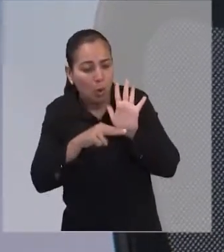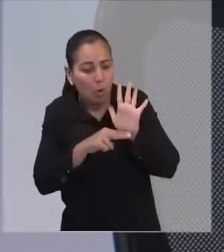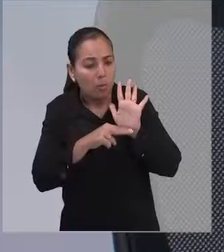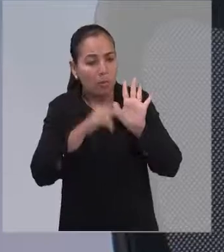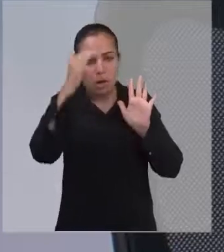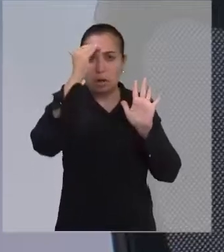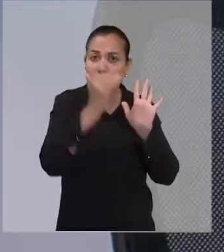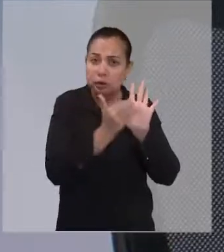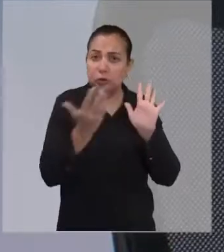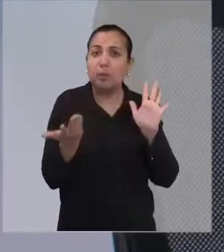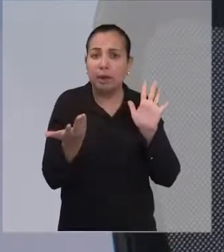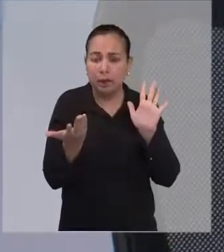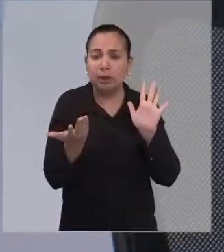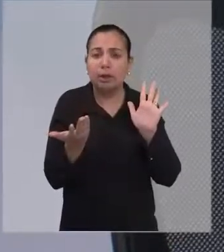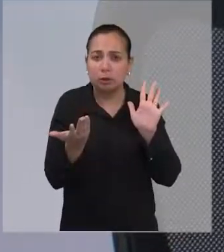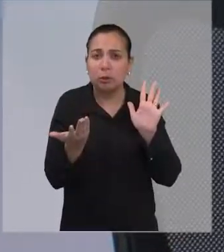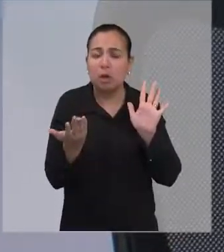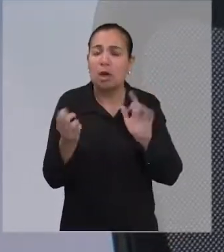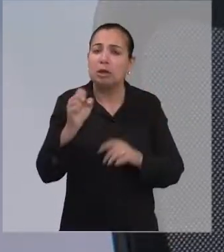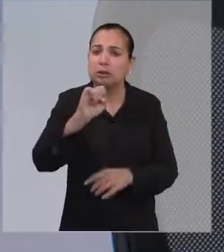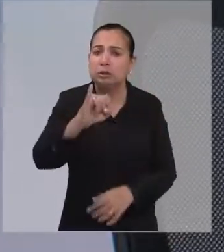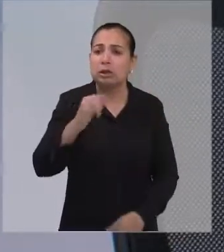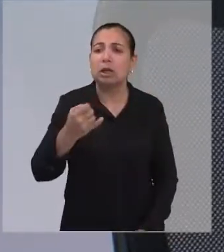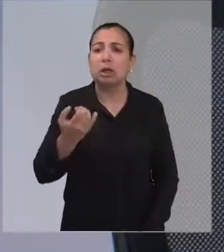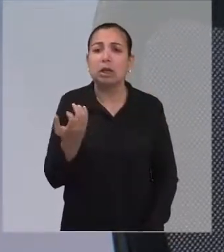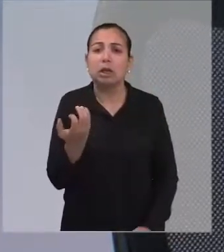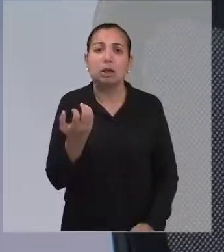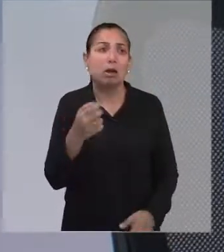adianta o rito, os tempos, se